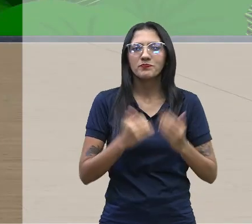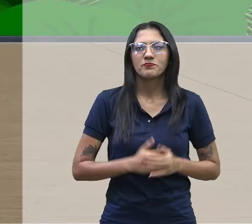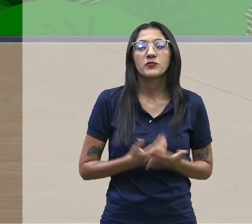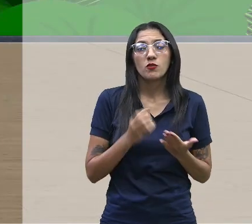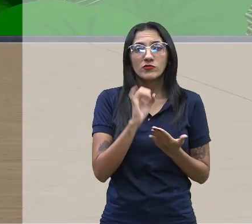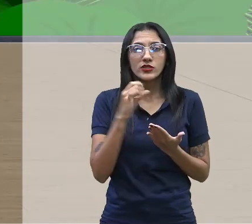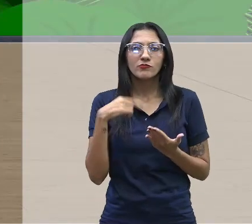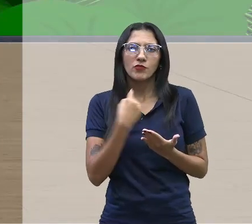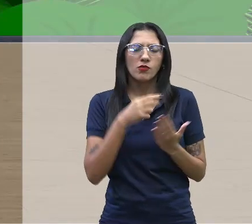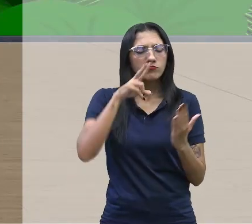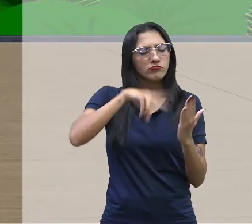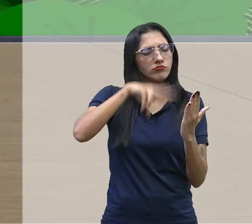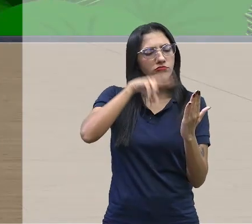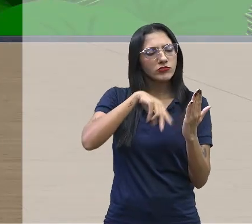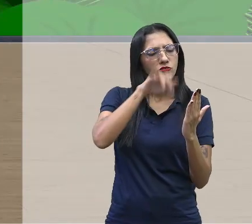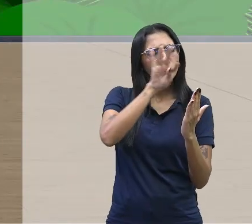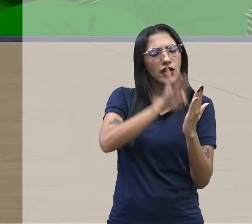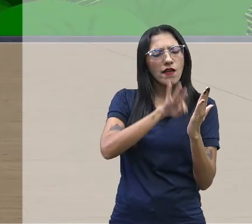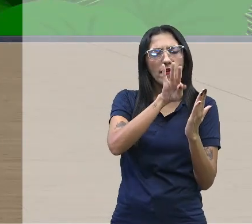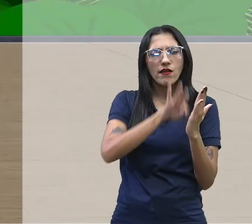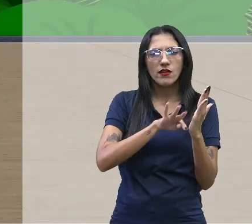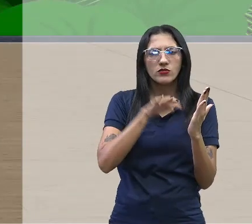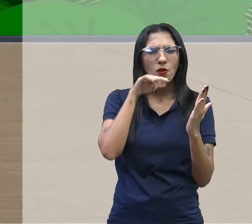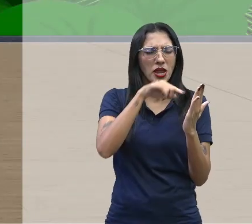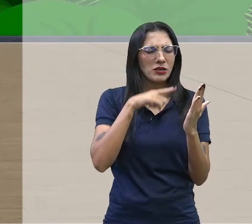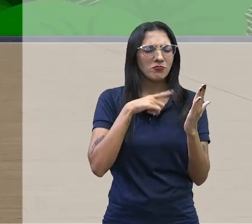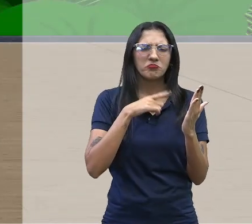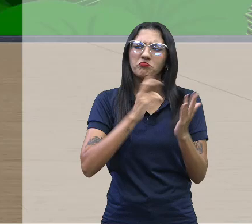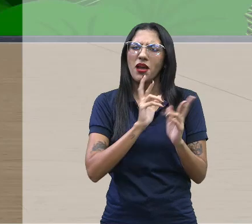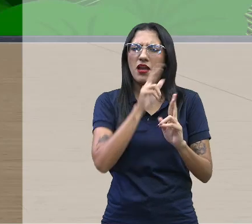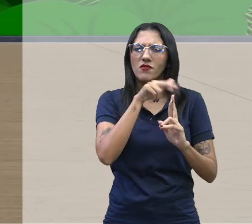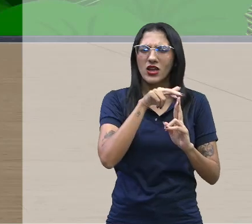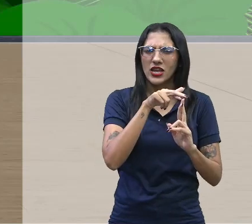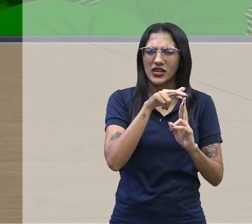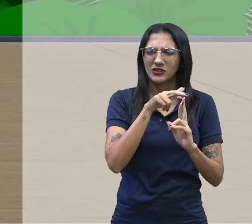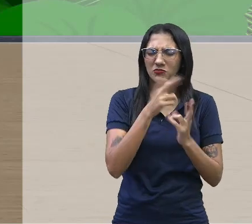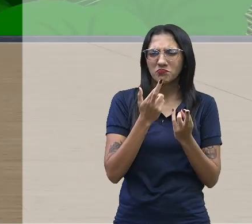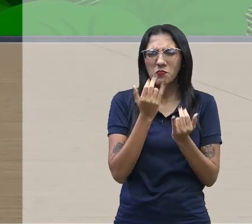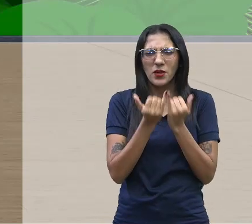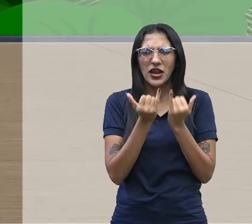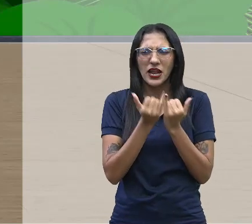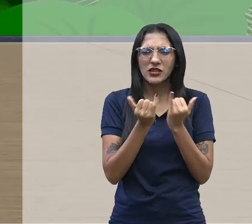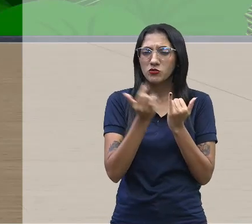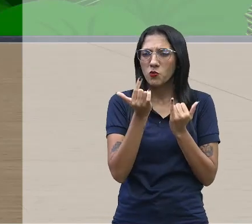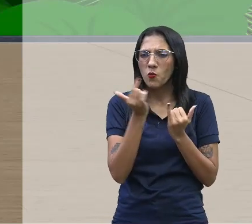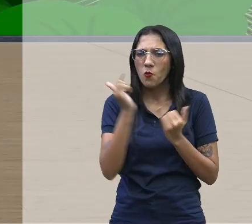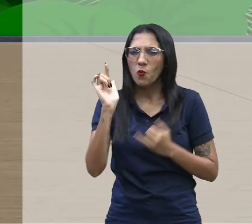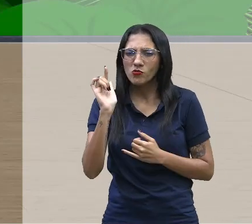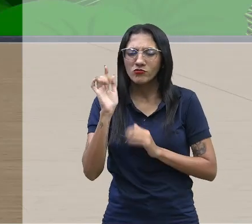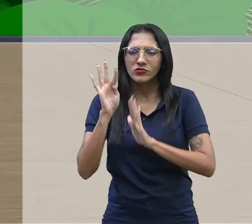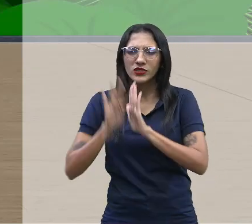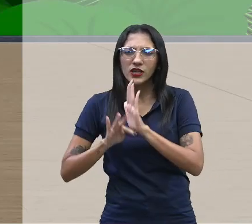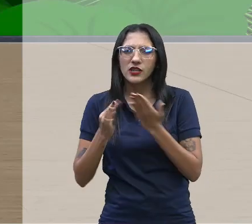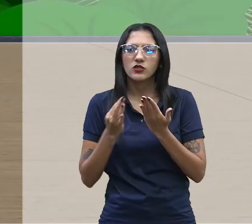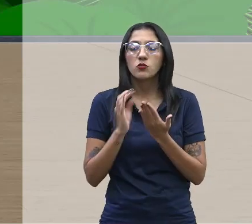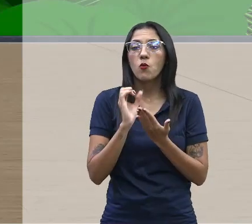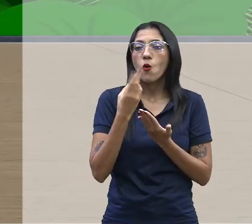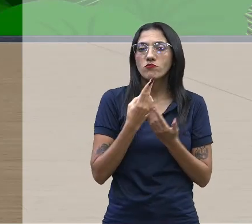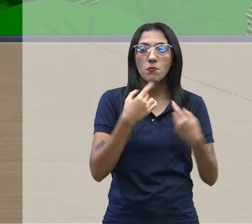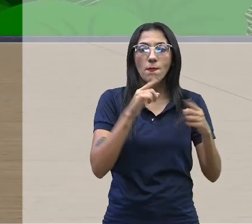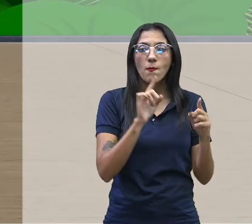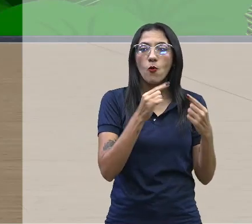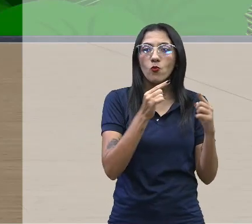um texto que lembra uma referência de outro texto, seja uma música que lembra uma outra música,